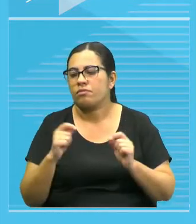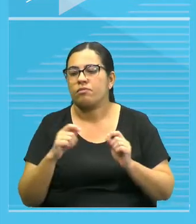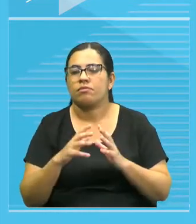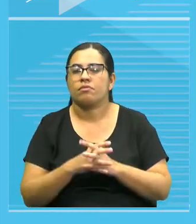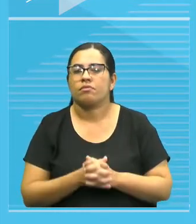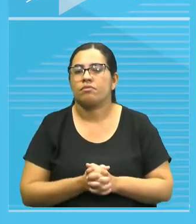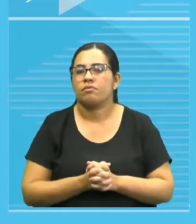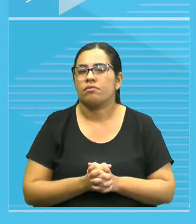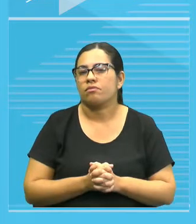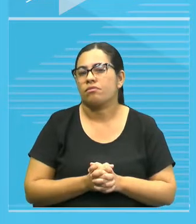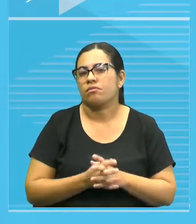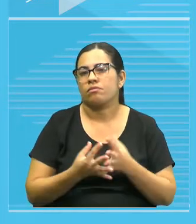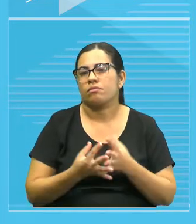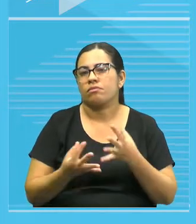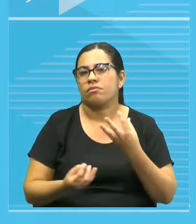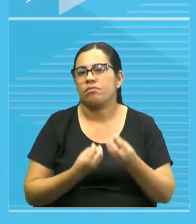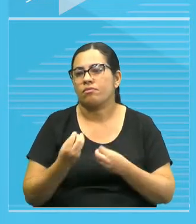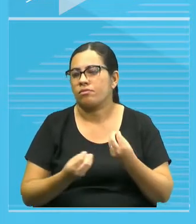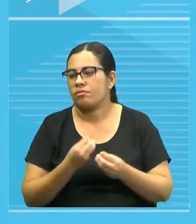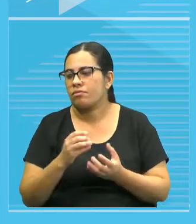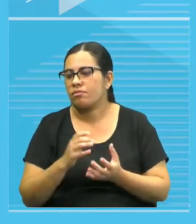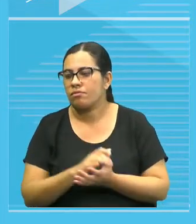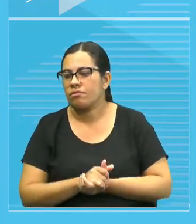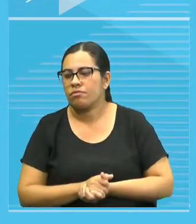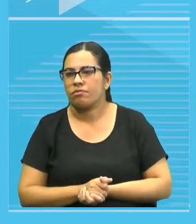fazer, né,